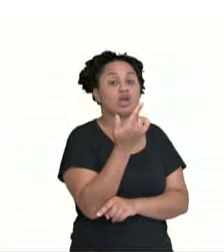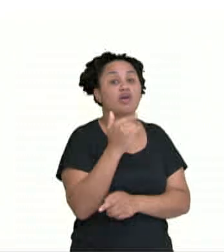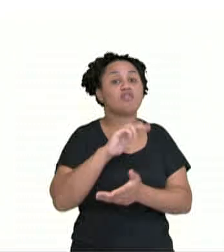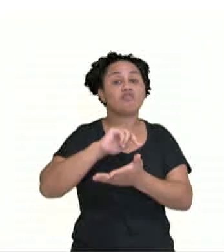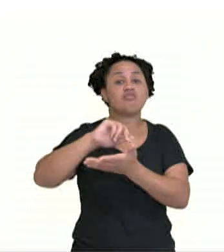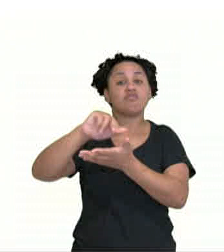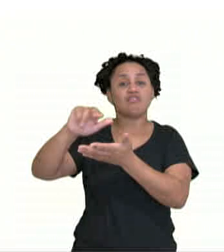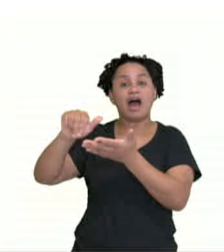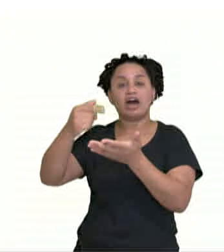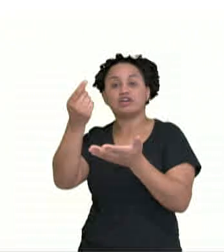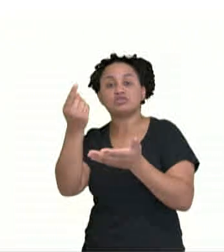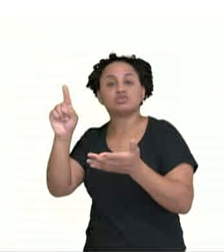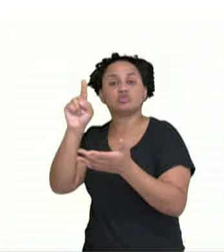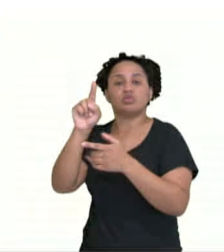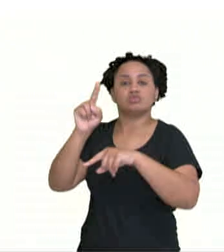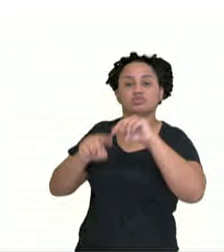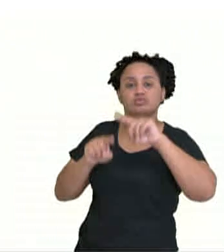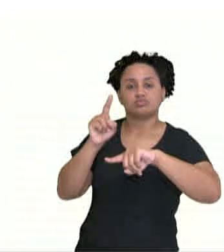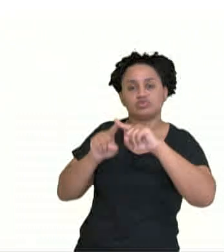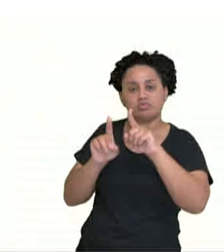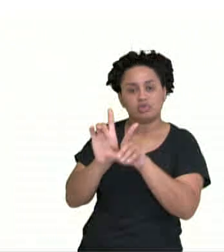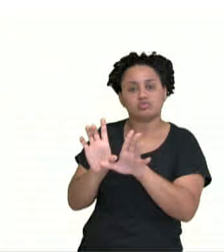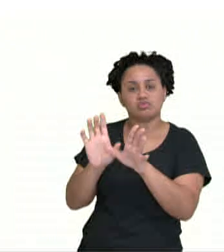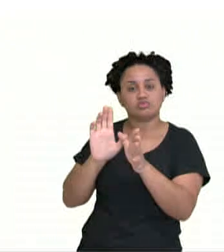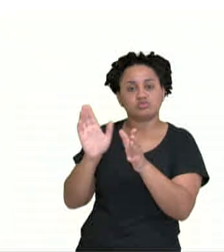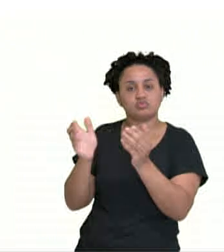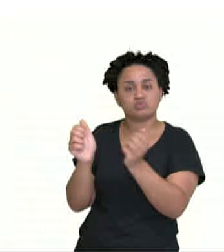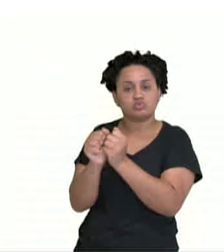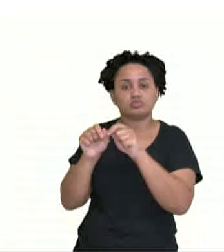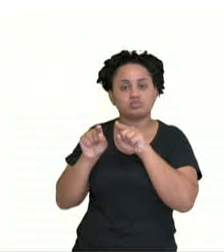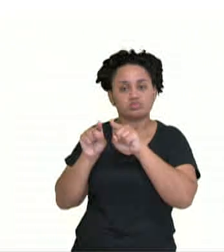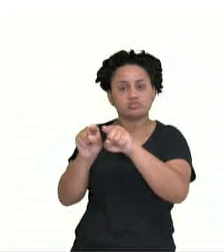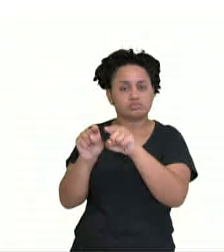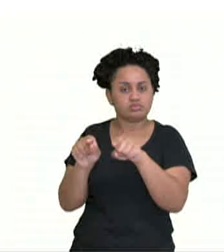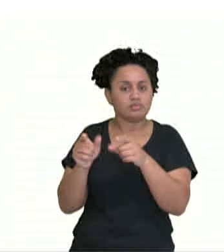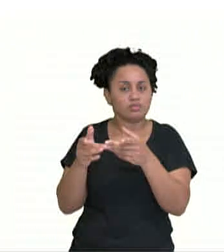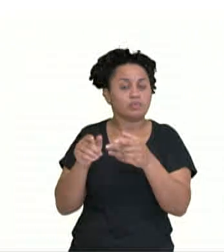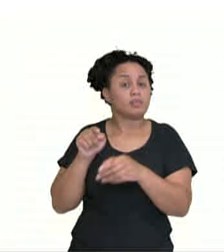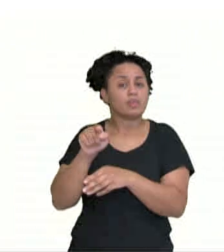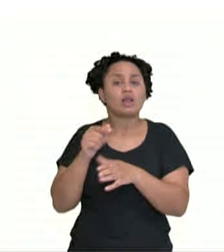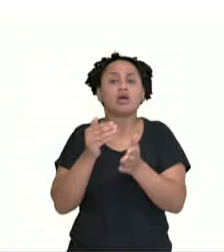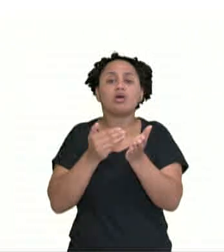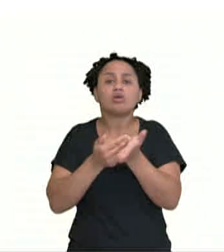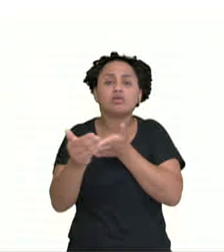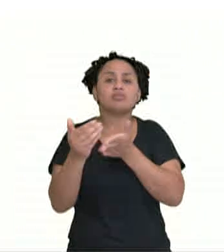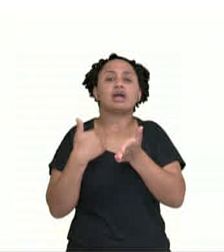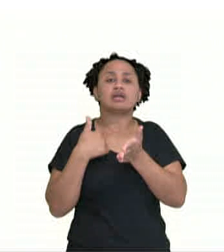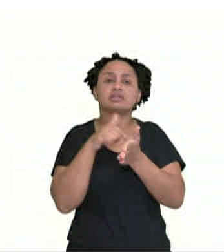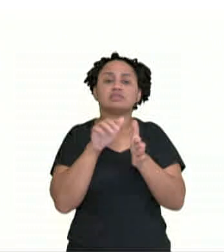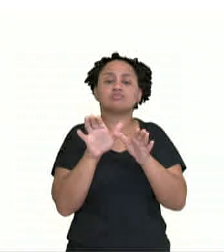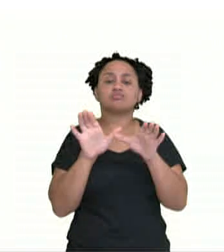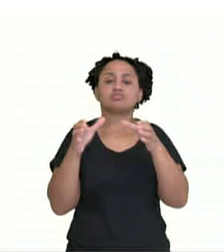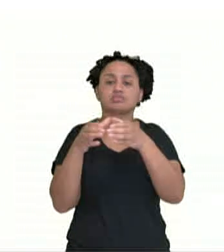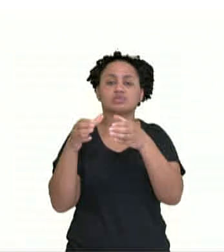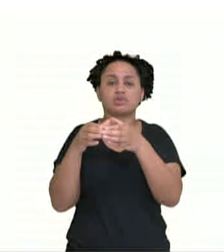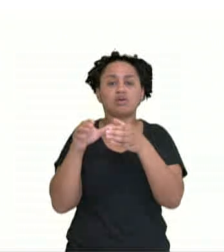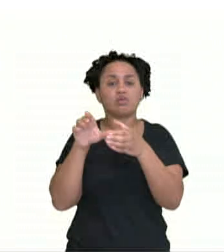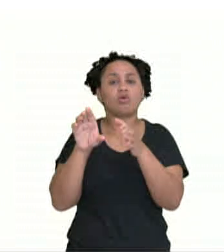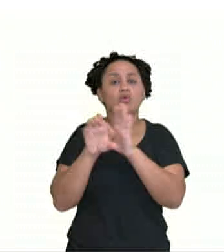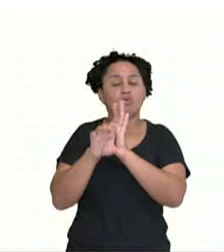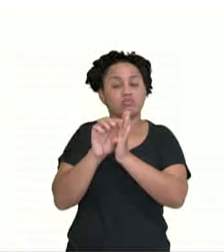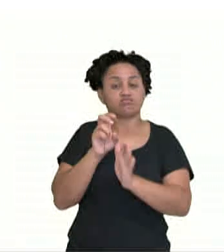instrumento acompanhado de vários outros instrumentos. Ali começa a ficar forte o conceito de